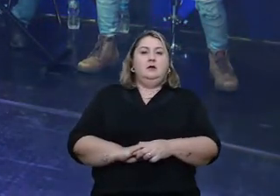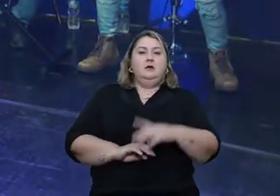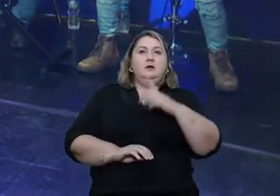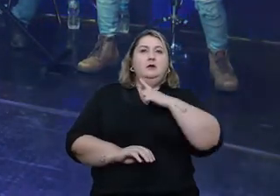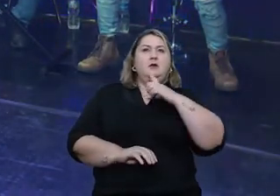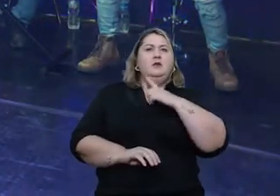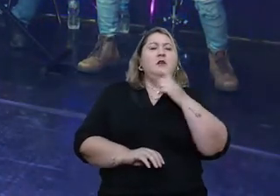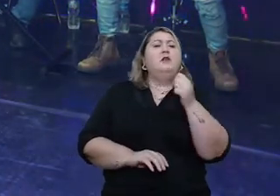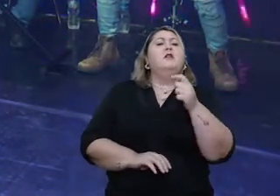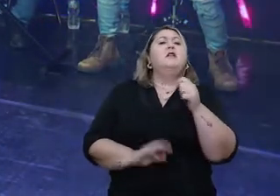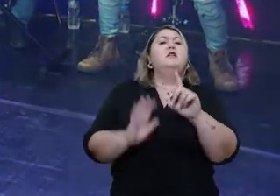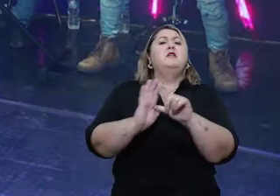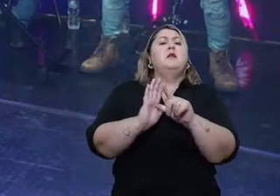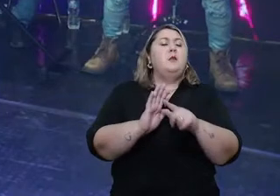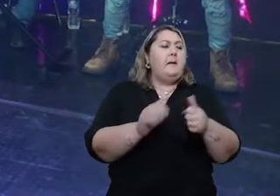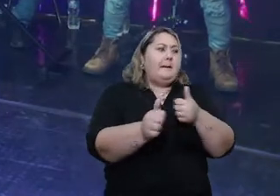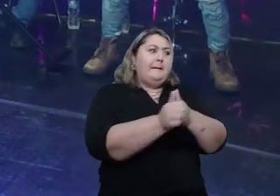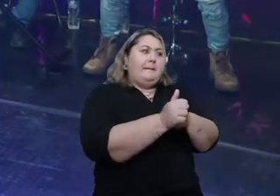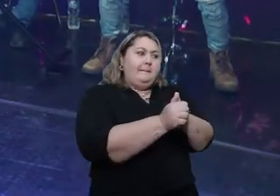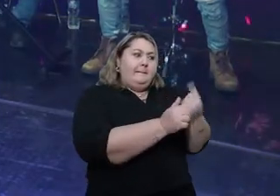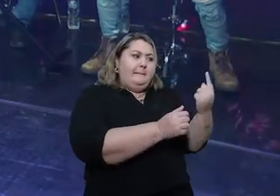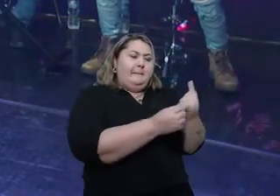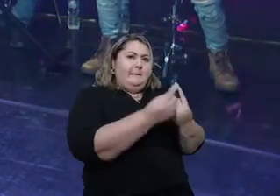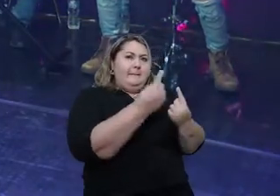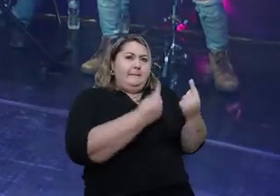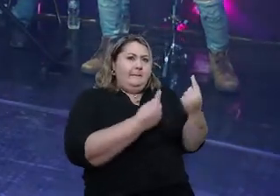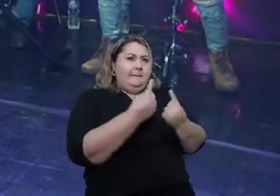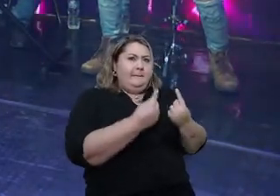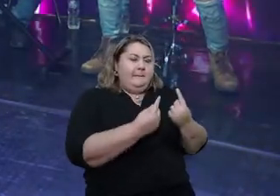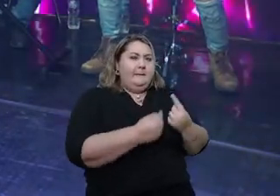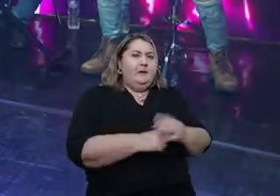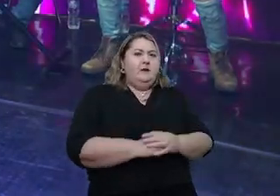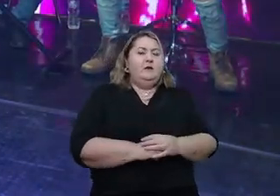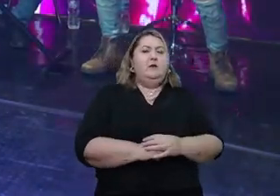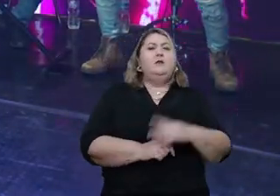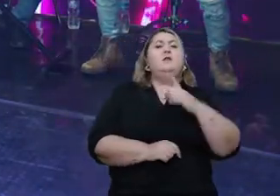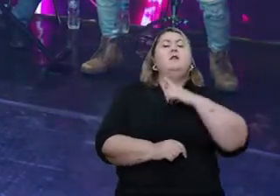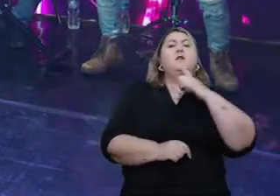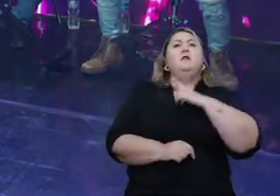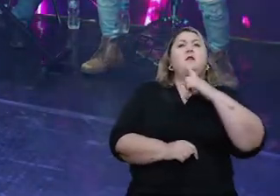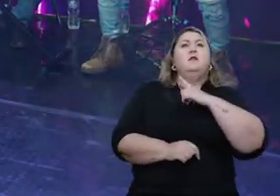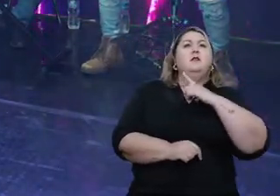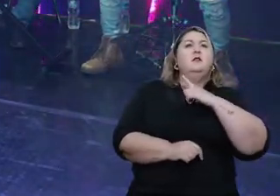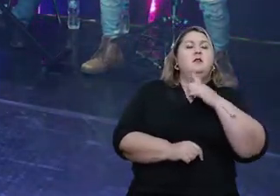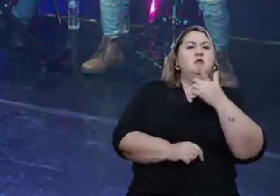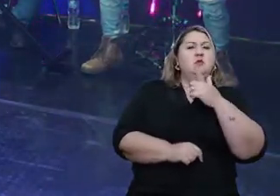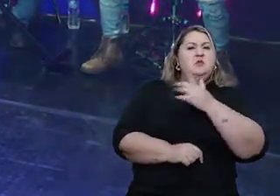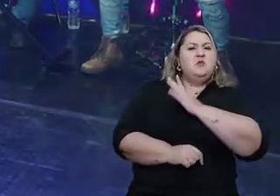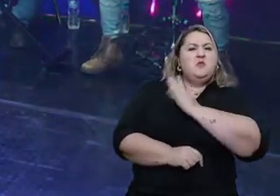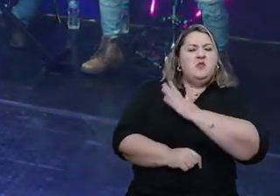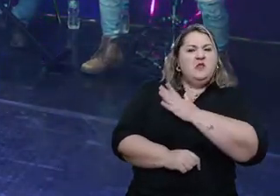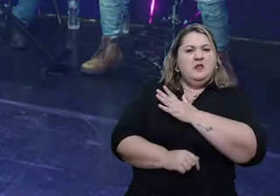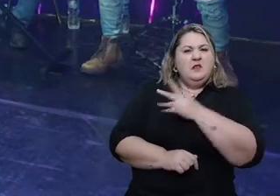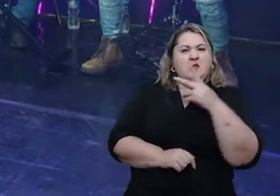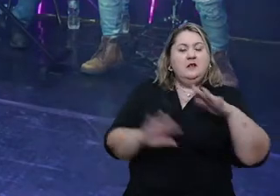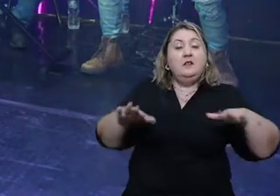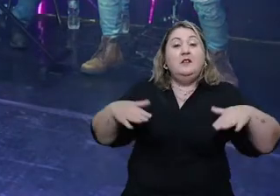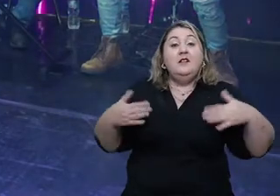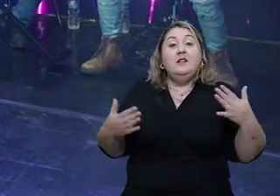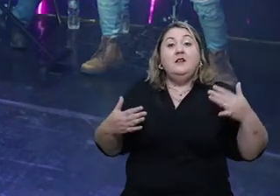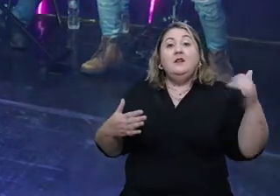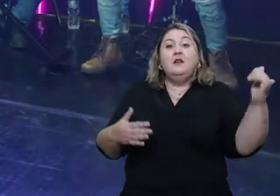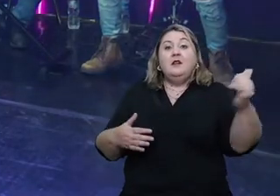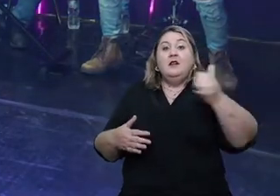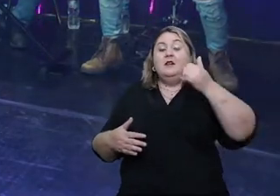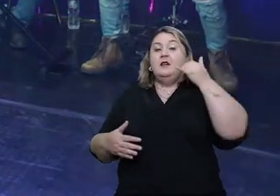Daqui a pouco ela tá encostando, sabe que sou louco e sem coração. Quando ela liga